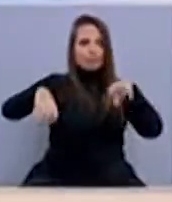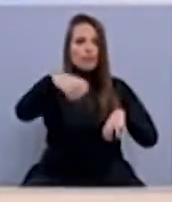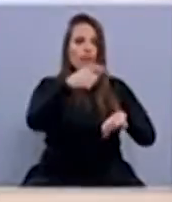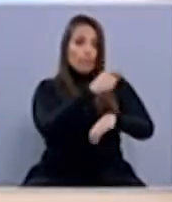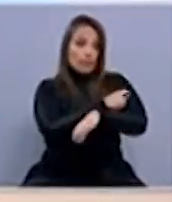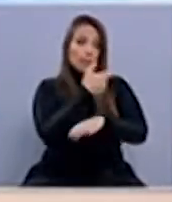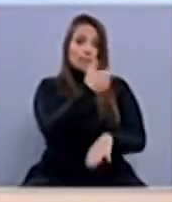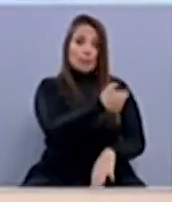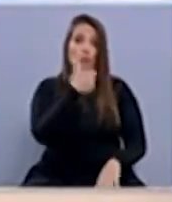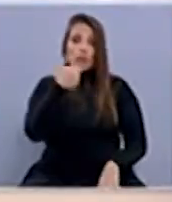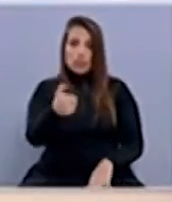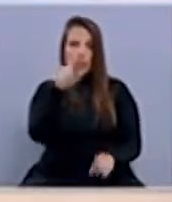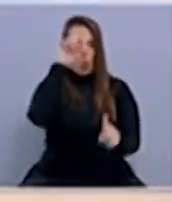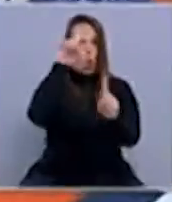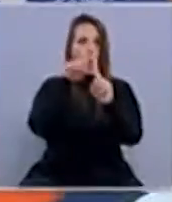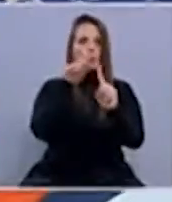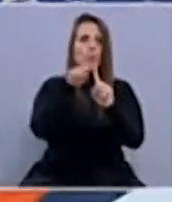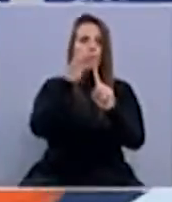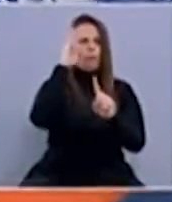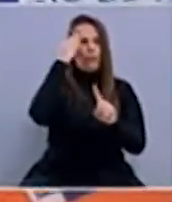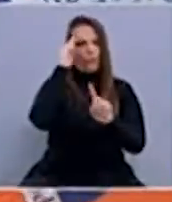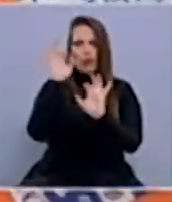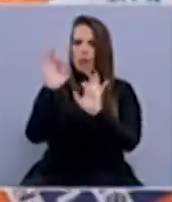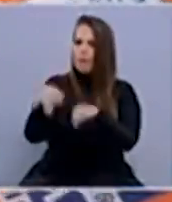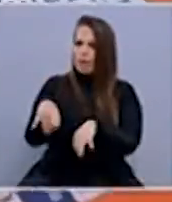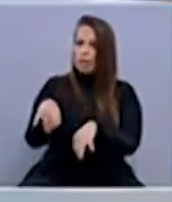O objetivo é chegar ao final de fevereiro